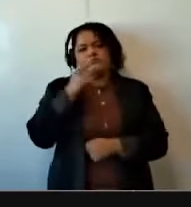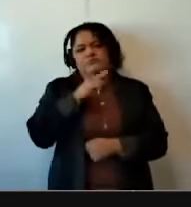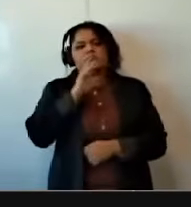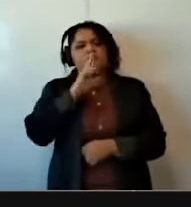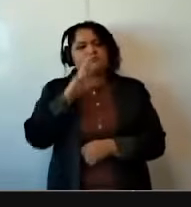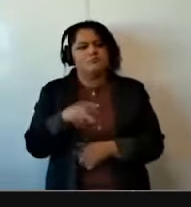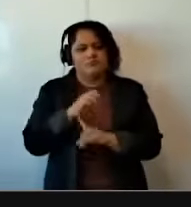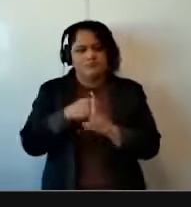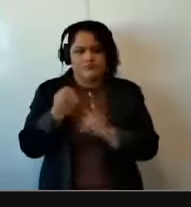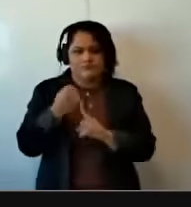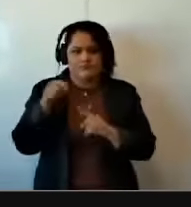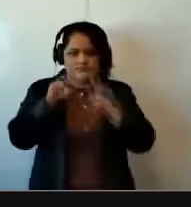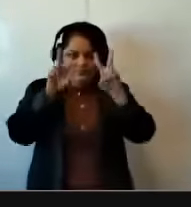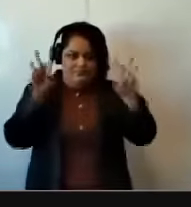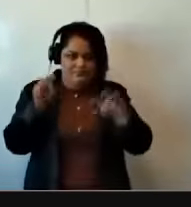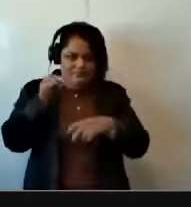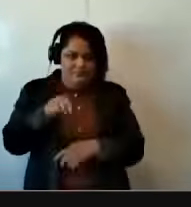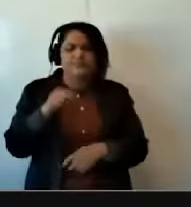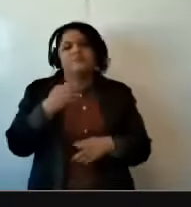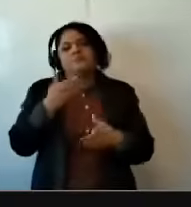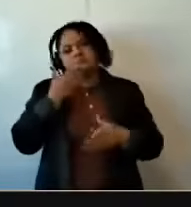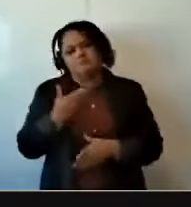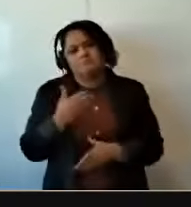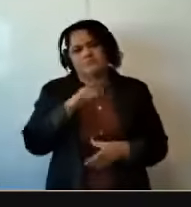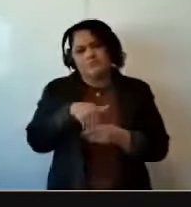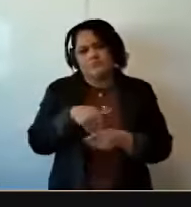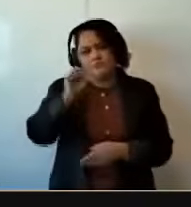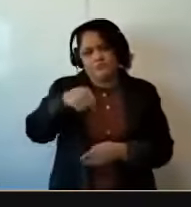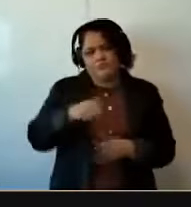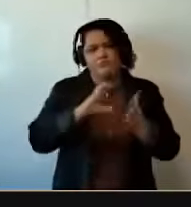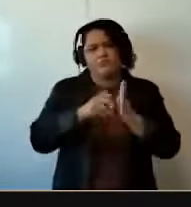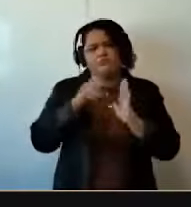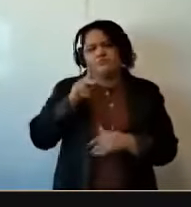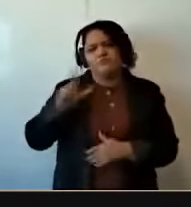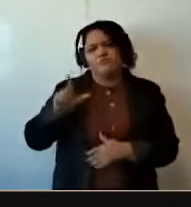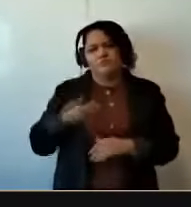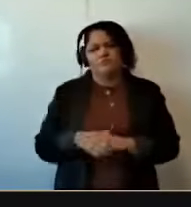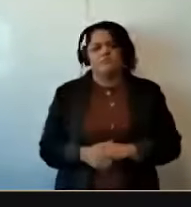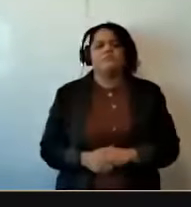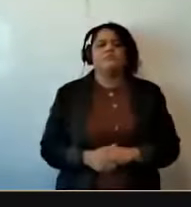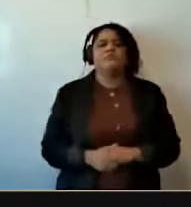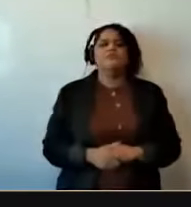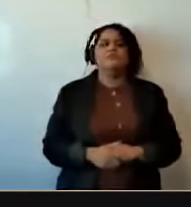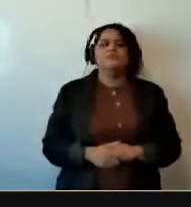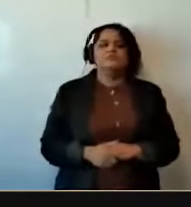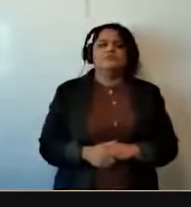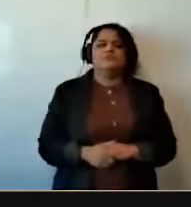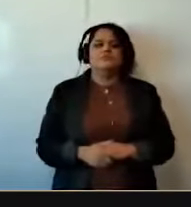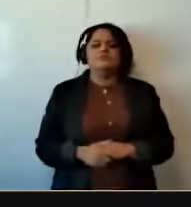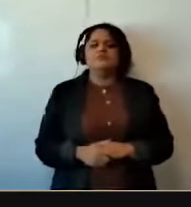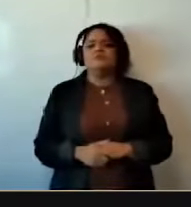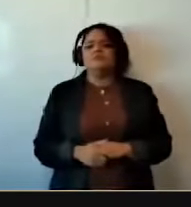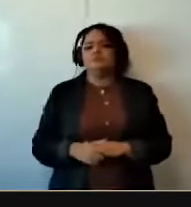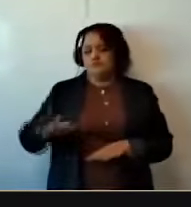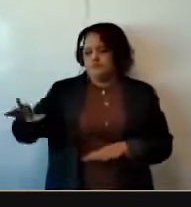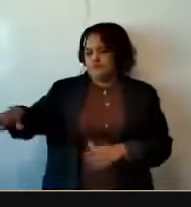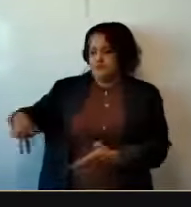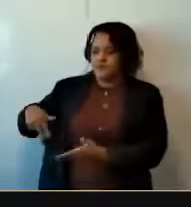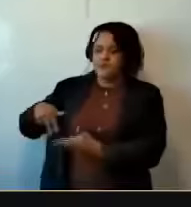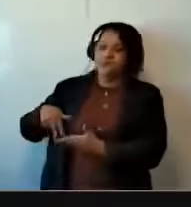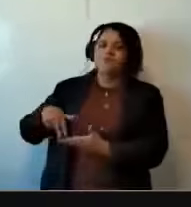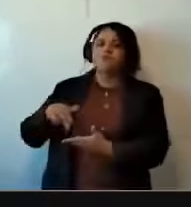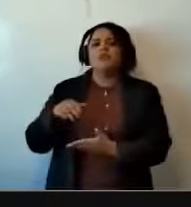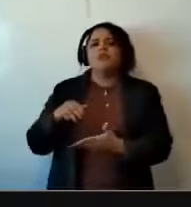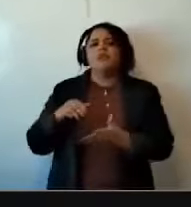a esse tema. Por isso, encaminho o voto sim pelo PL. Obrigado, vereador. Para encaminhar, vereador Irlan Melo,